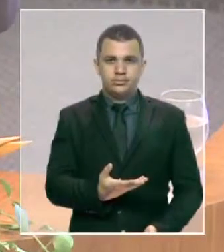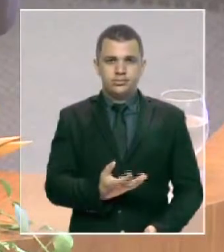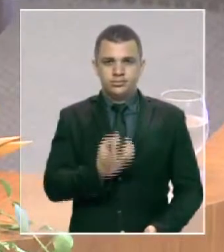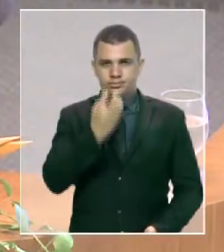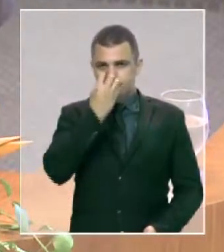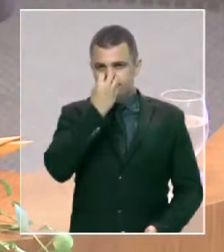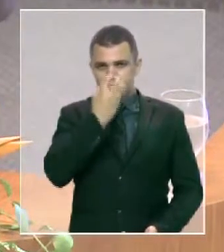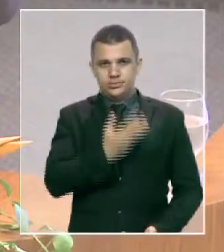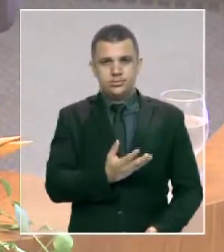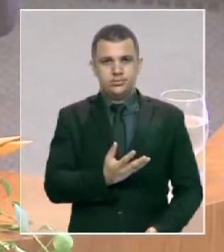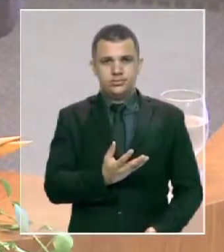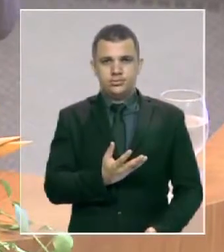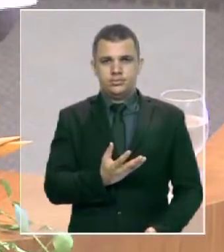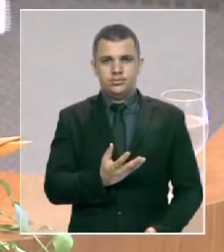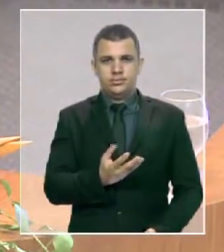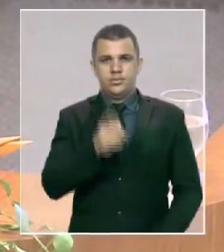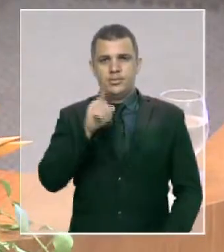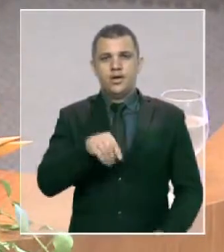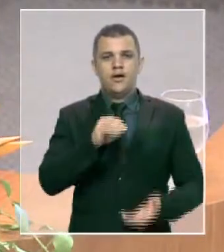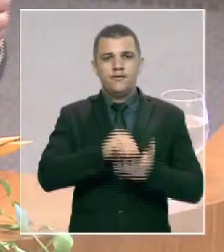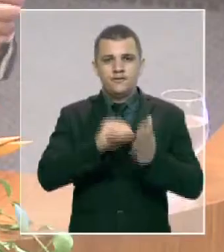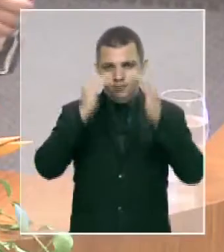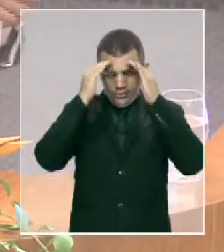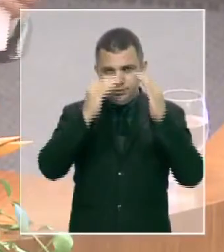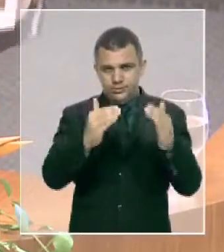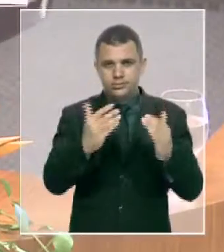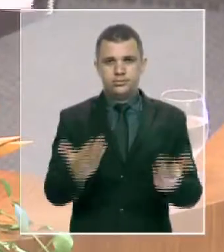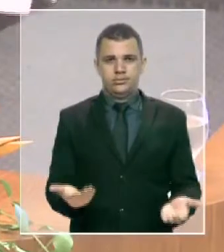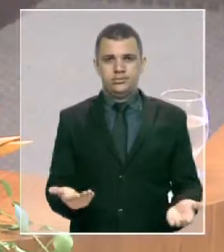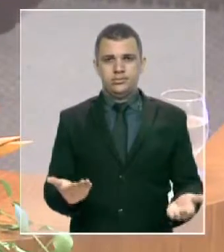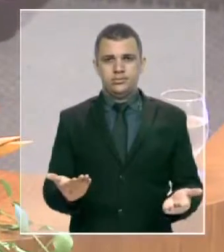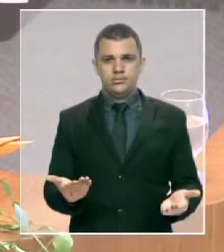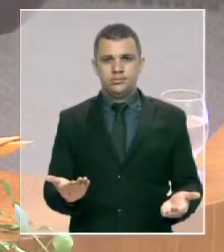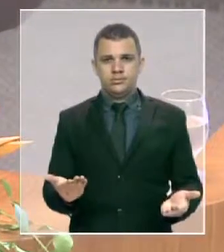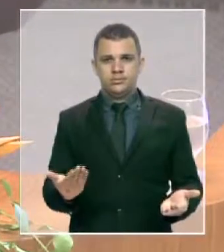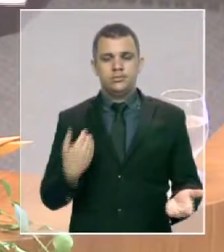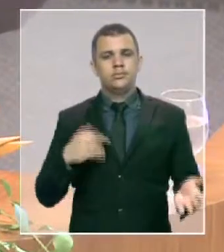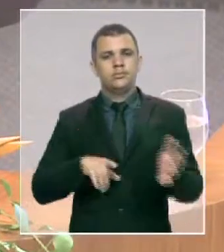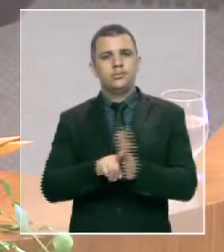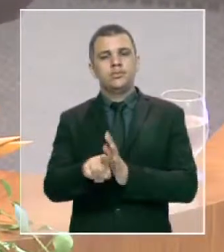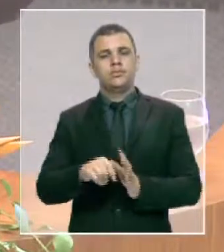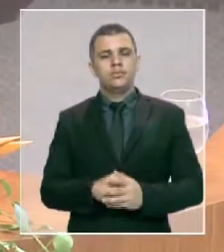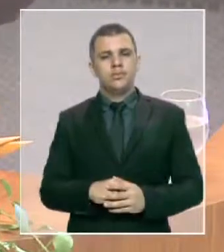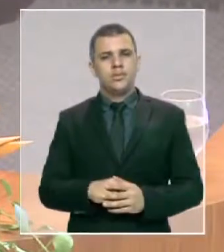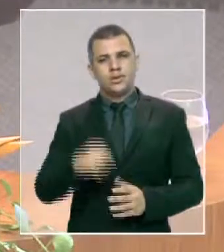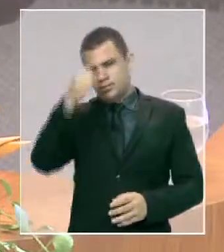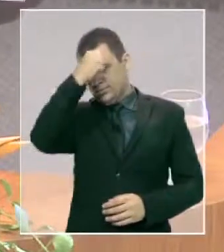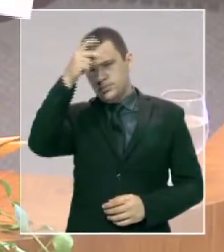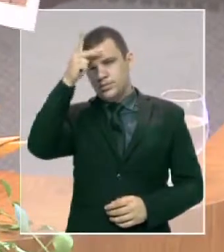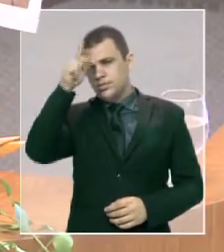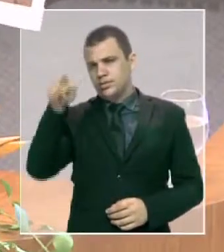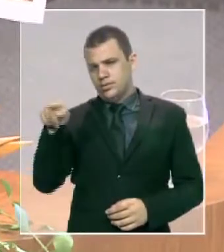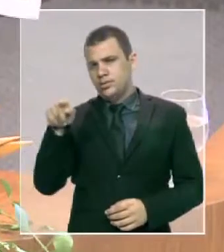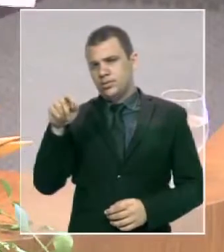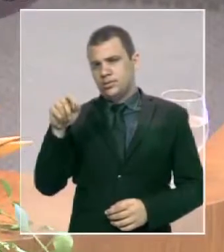uma palhaçada. Isso é uma falta de respeito. Eu pergunto, o prefeito de Alcântara